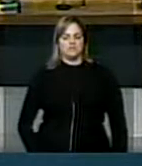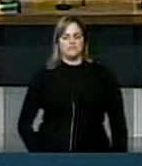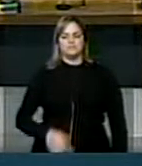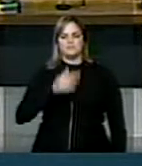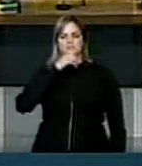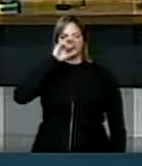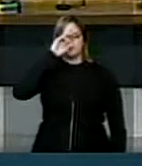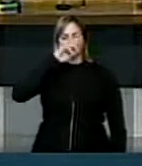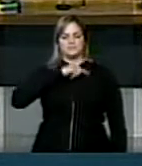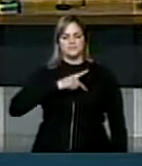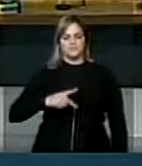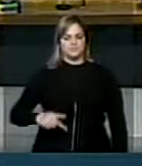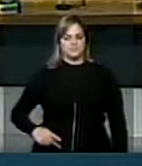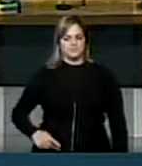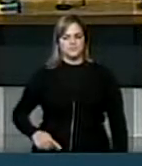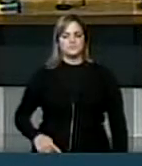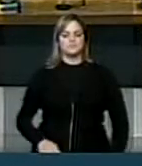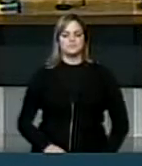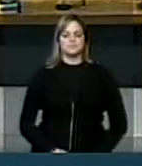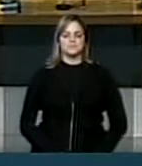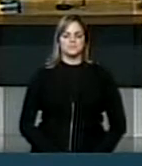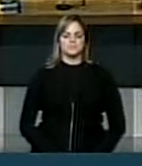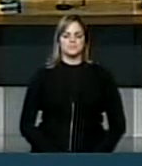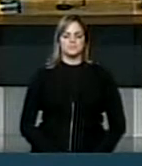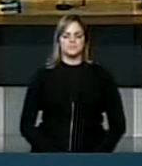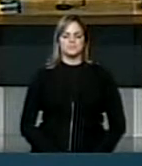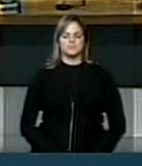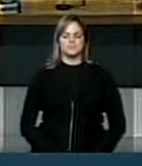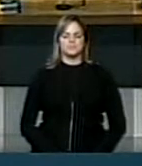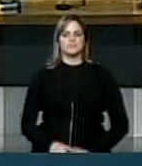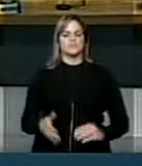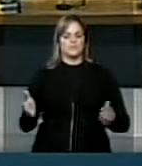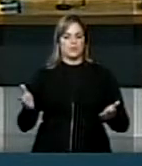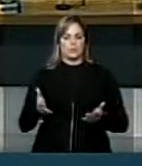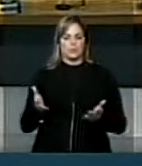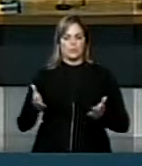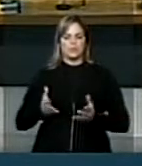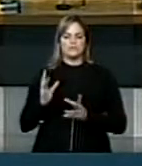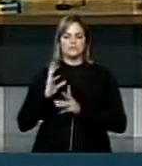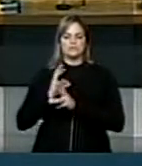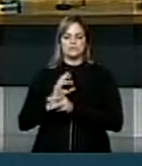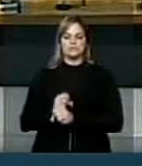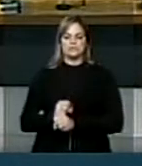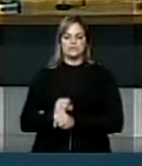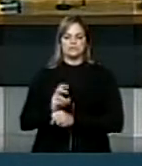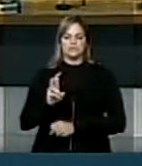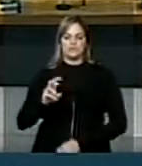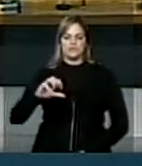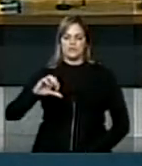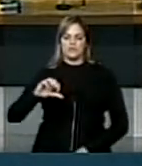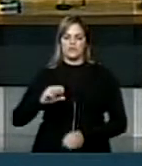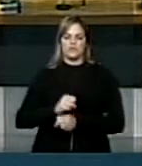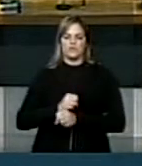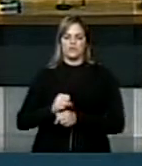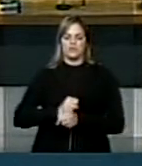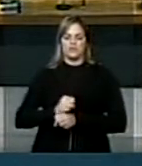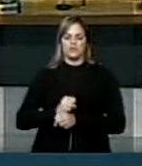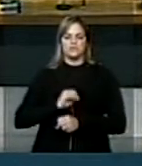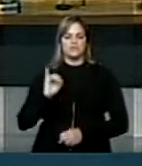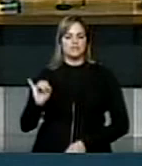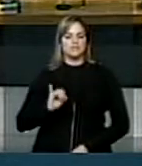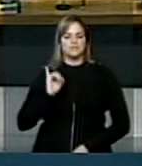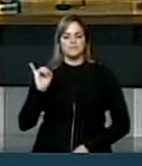Senhor Presidente, no dia de hoje completam 59 anos uma instituição importante